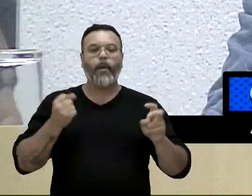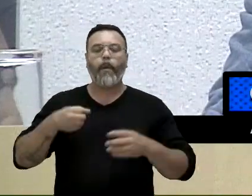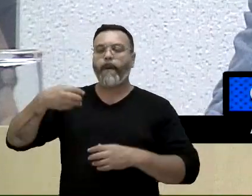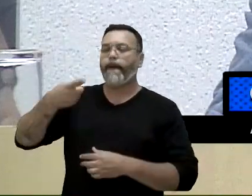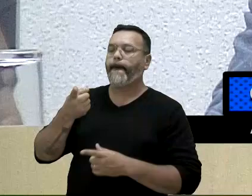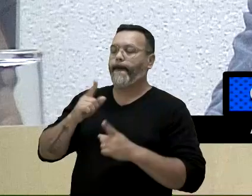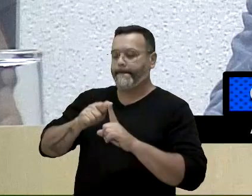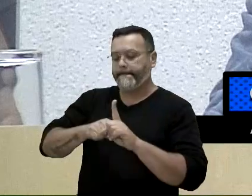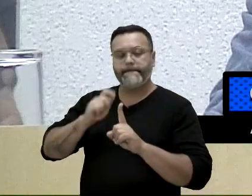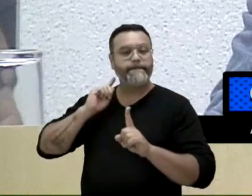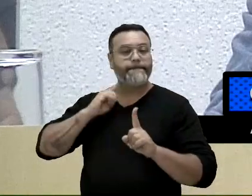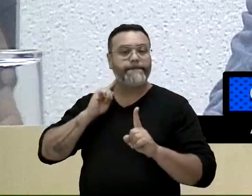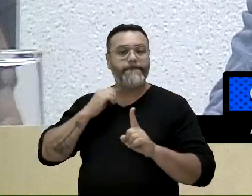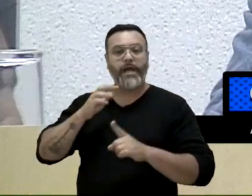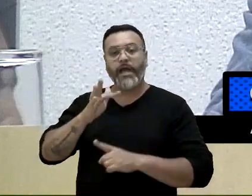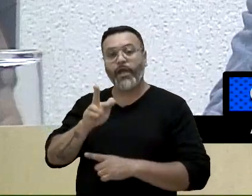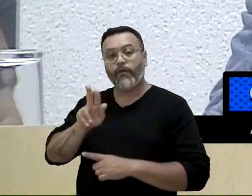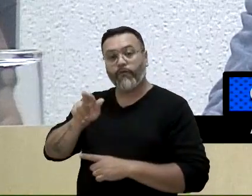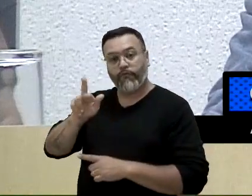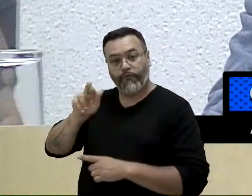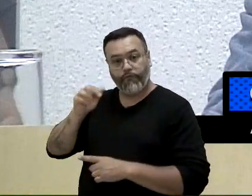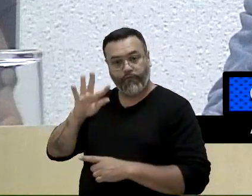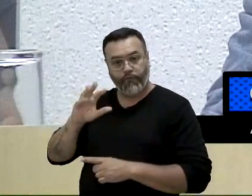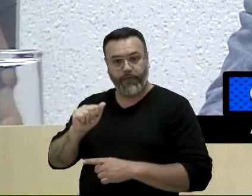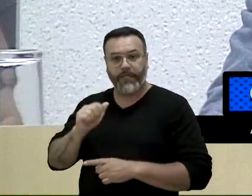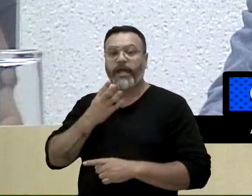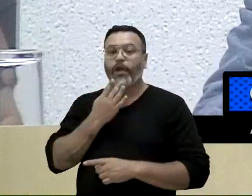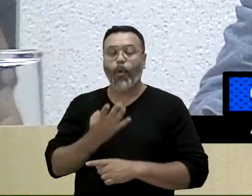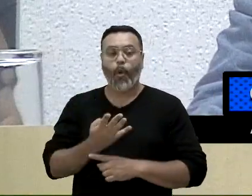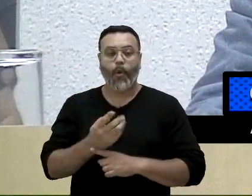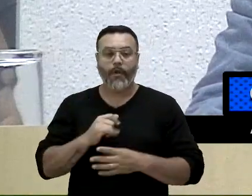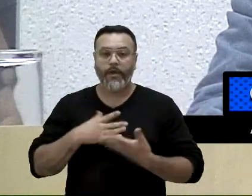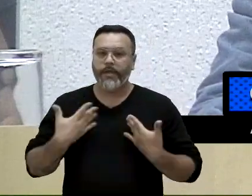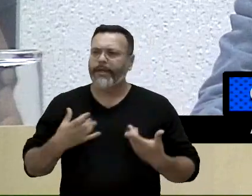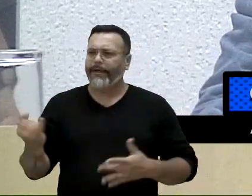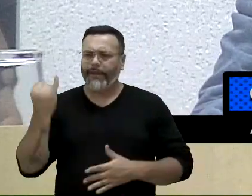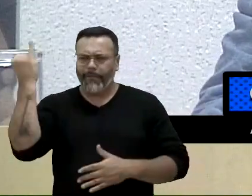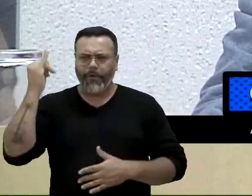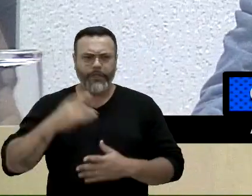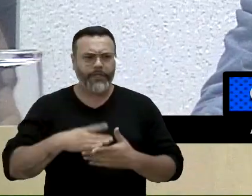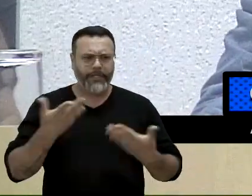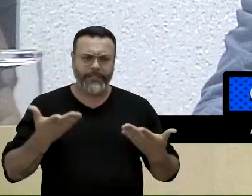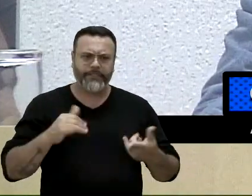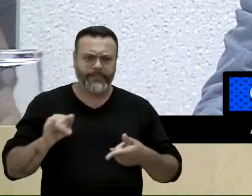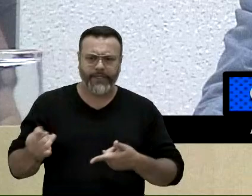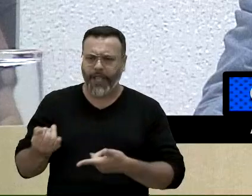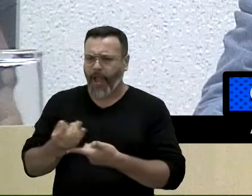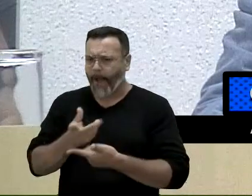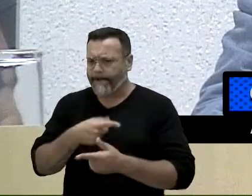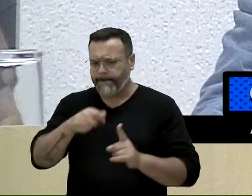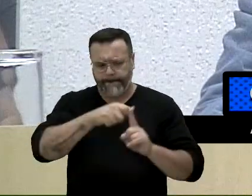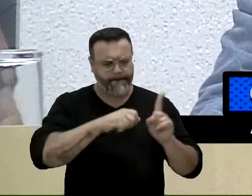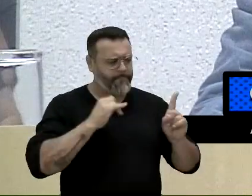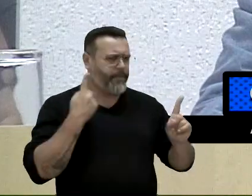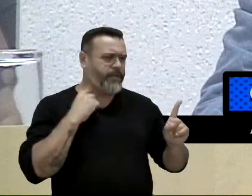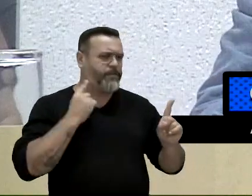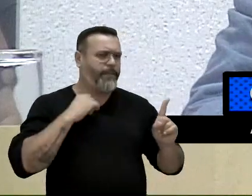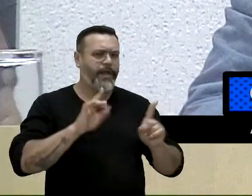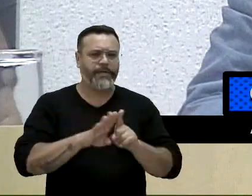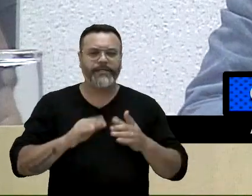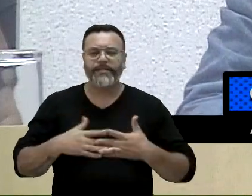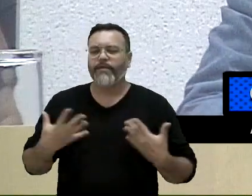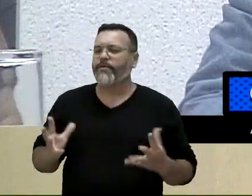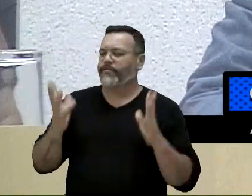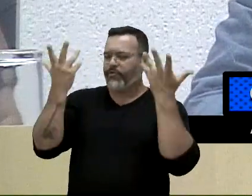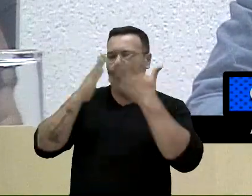a importância da saúde mental materna, aproveitando que estamos em maio e também comemoramos os dias das mães